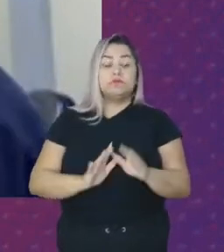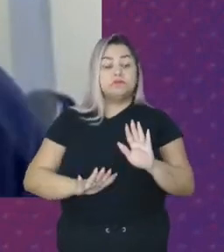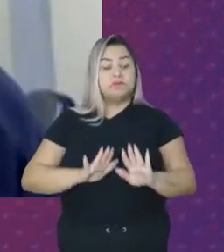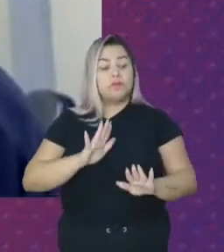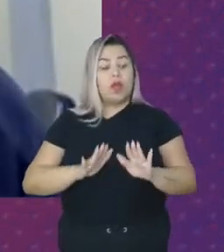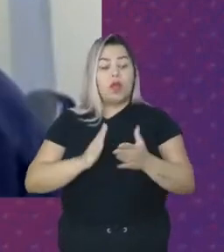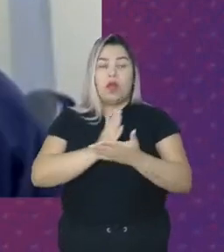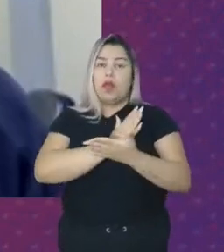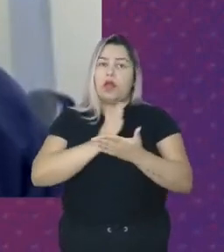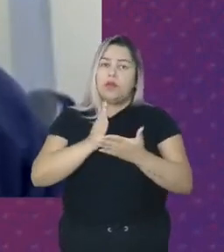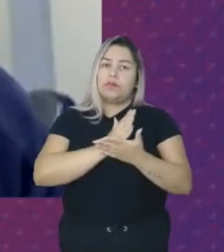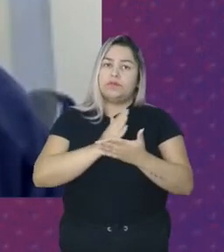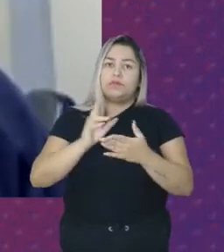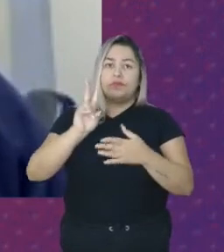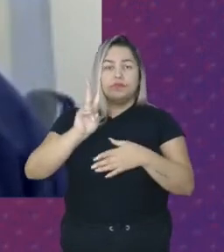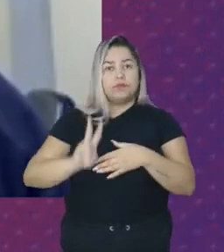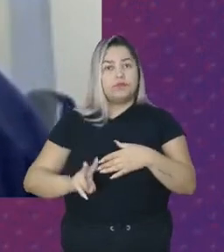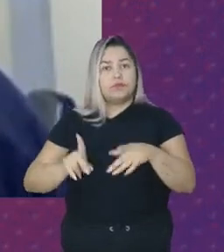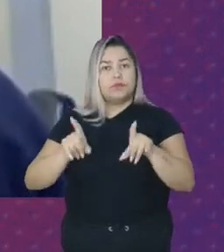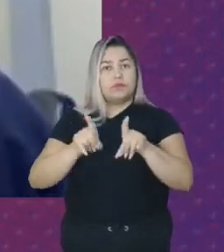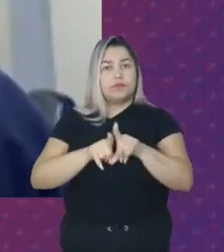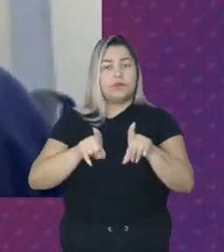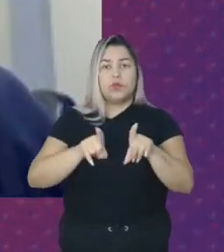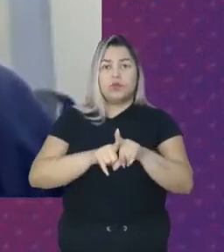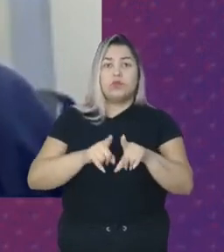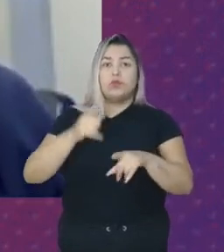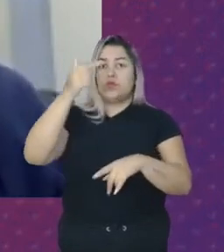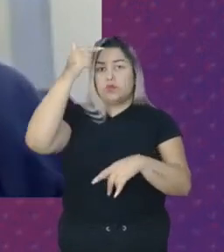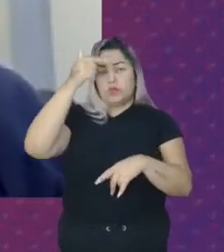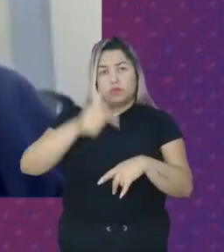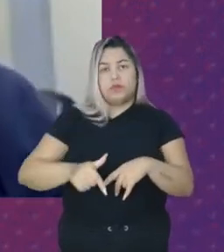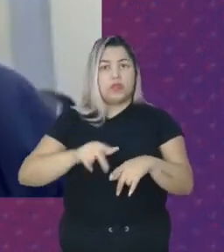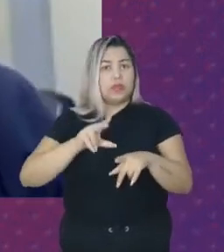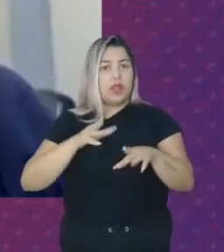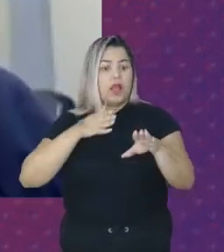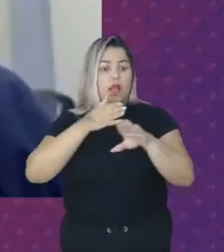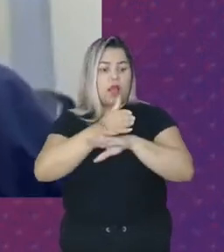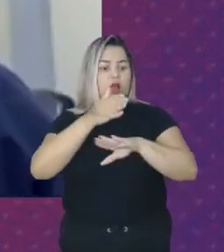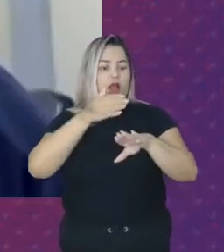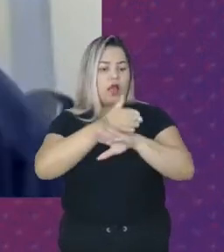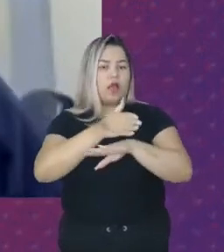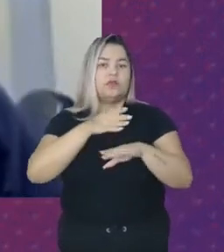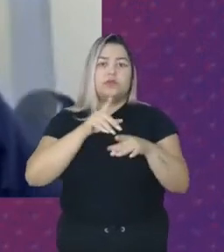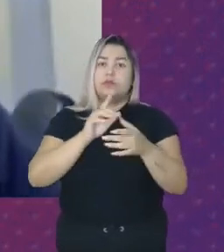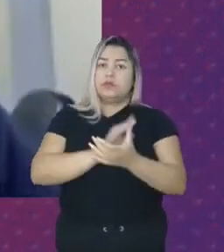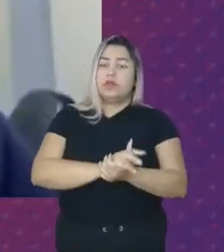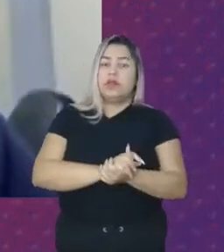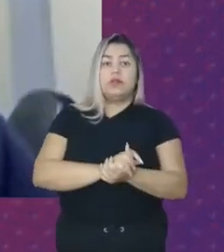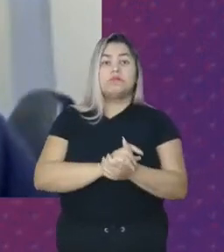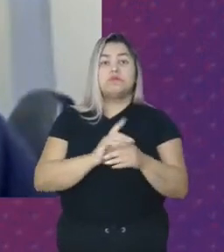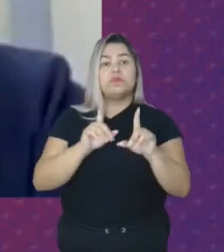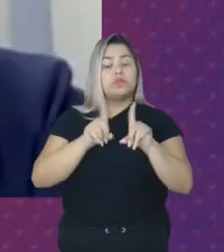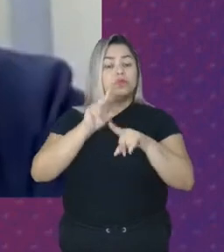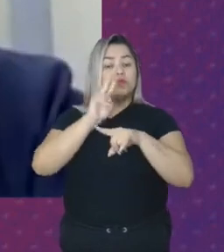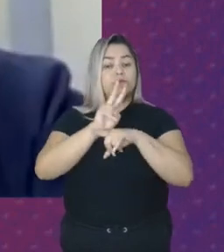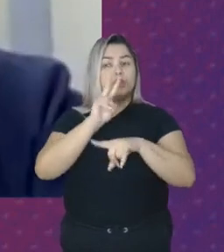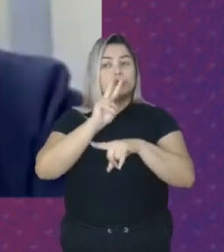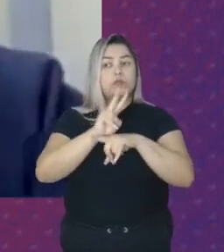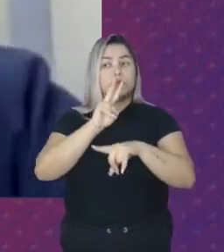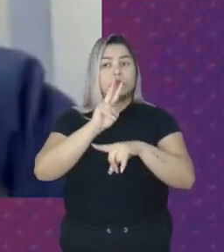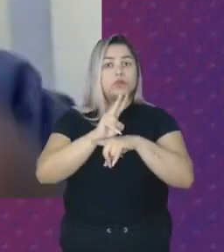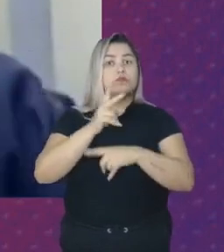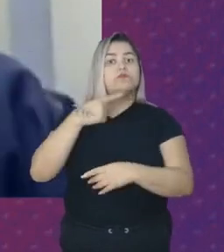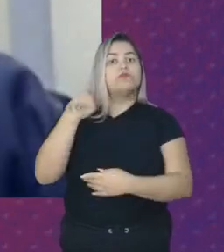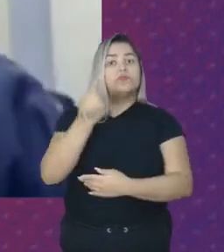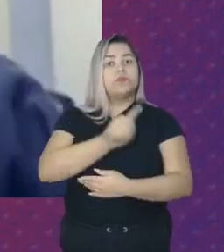nos cortam as pernas, porque a gente não consegue nem acessar mecanismos de proteção. O que a